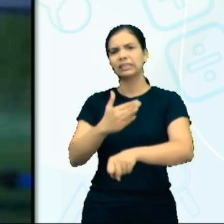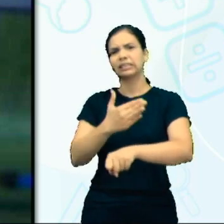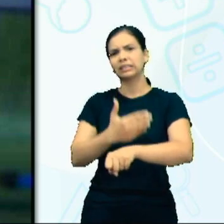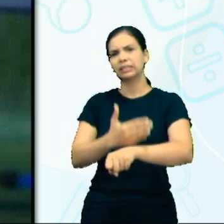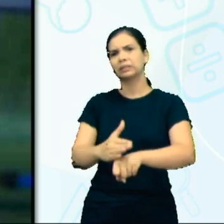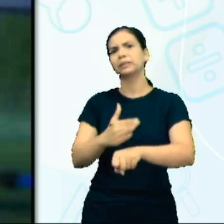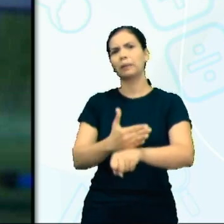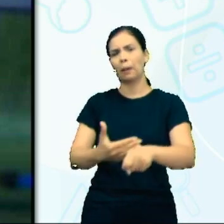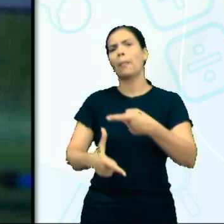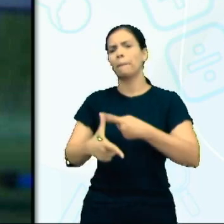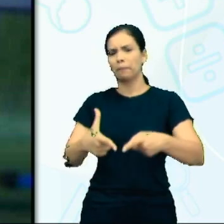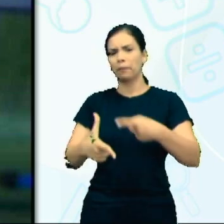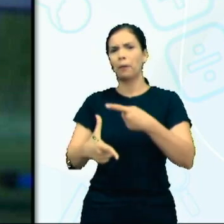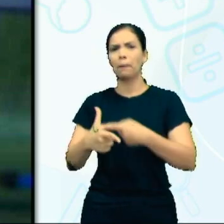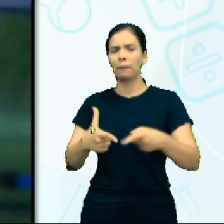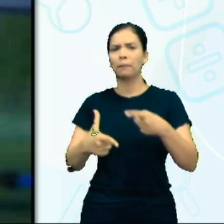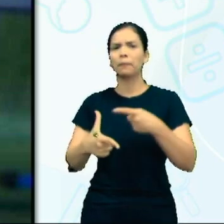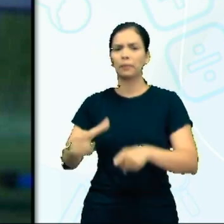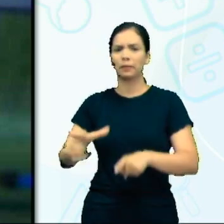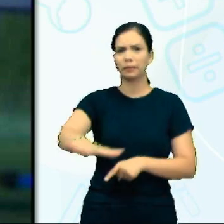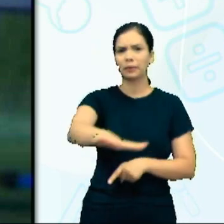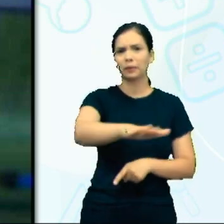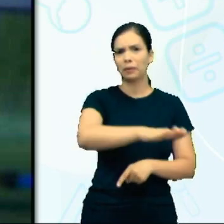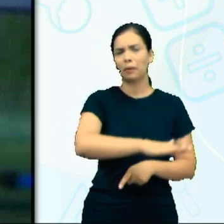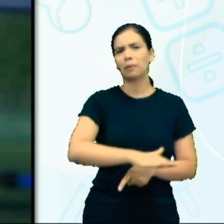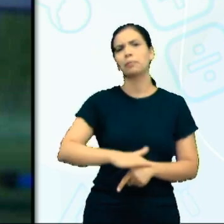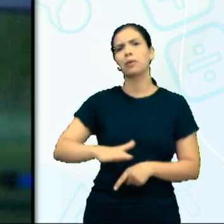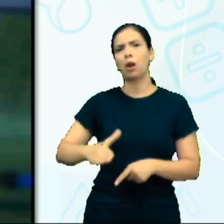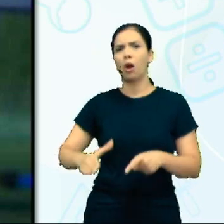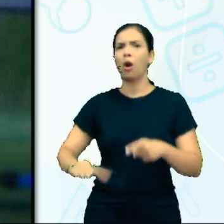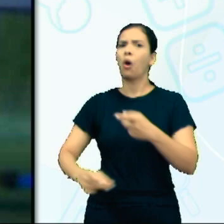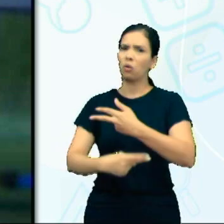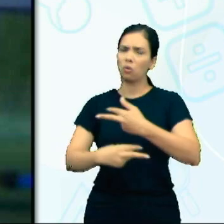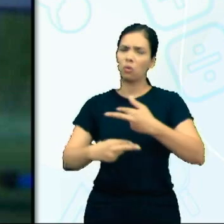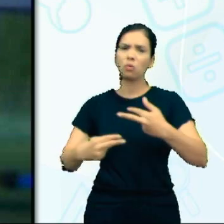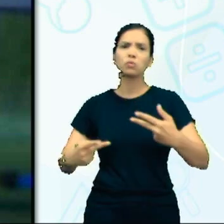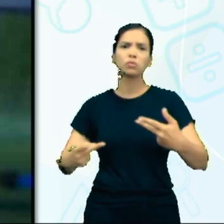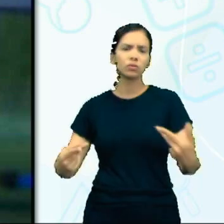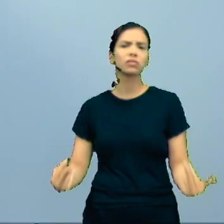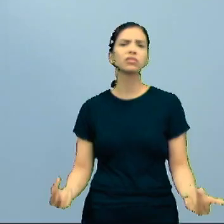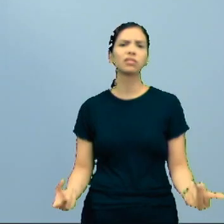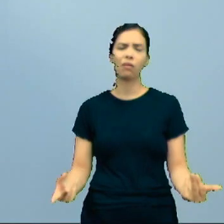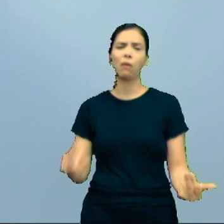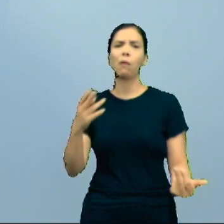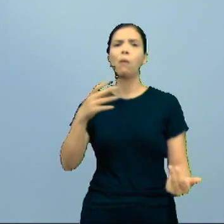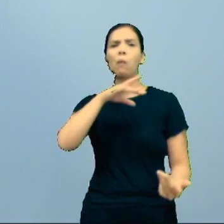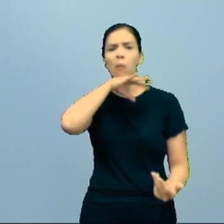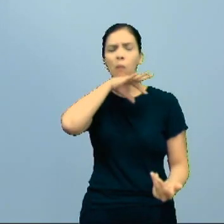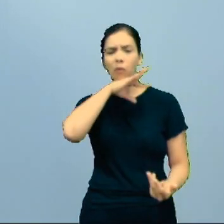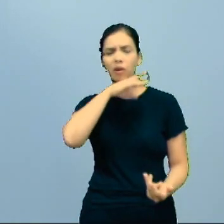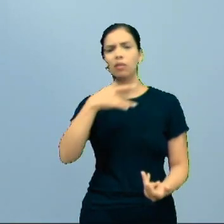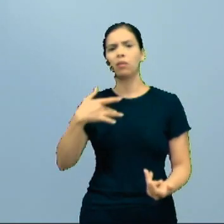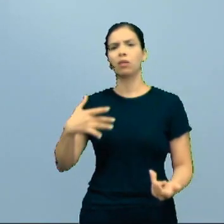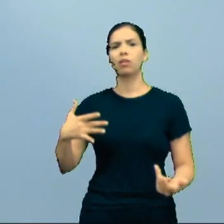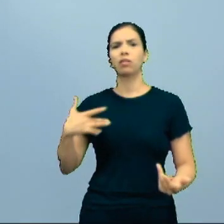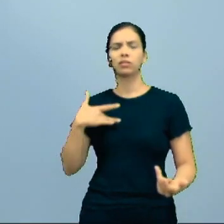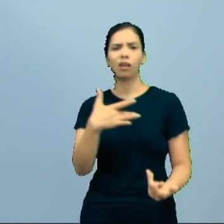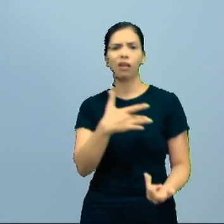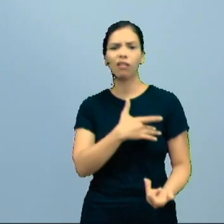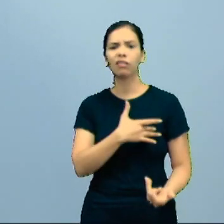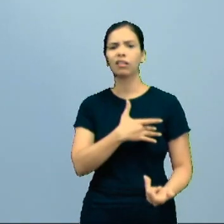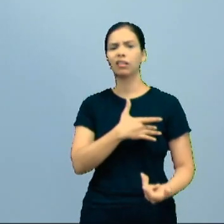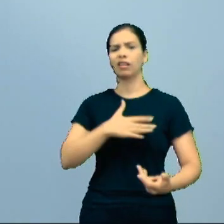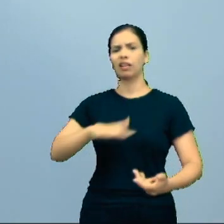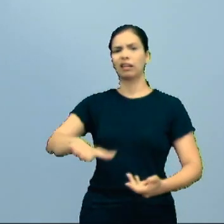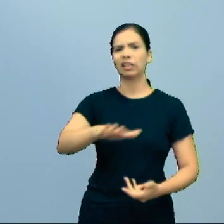essas crianças. E isso traz uma série de malefícios. Do ponto de vista psicológico, as crianças ficam estressadas, são muito cobradas por